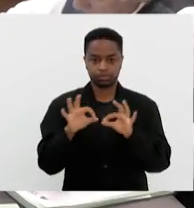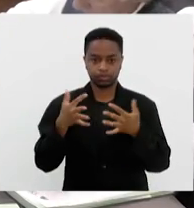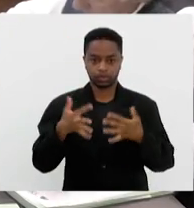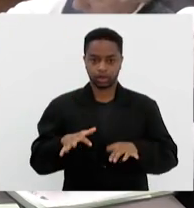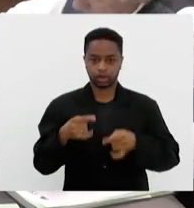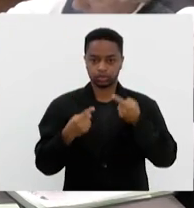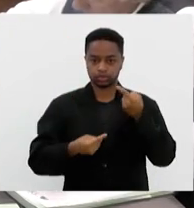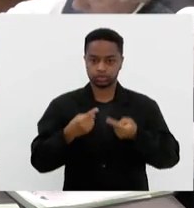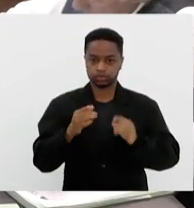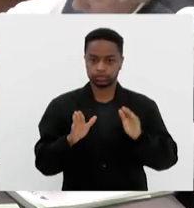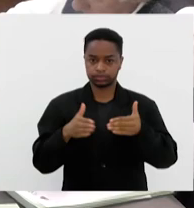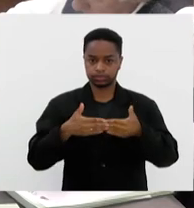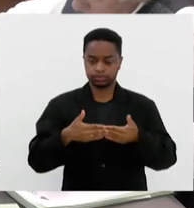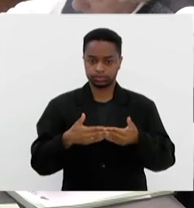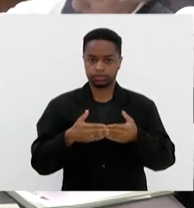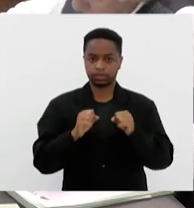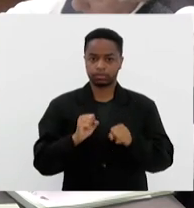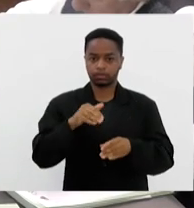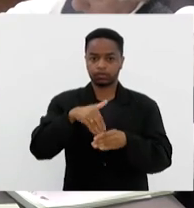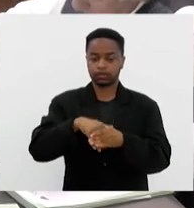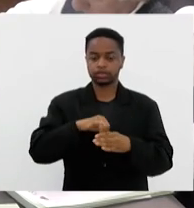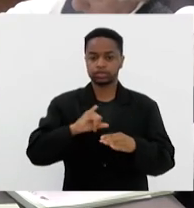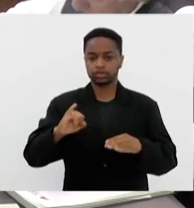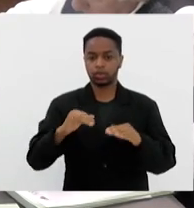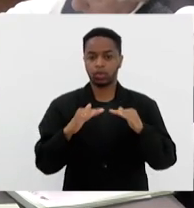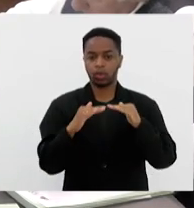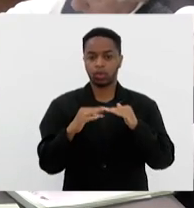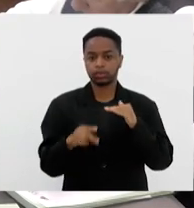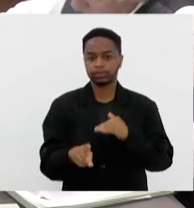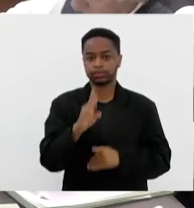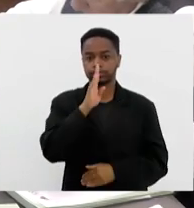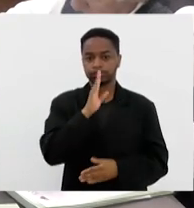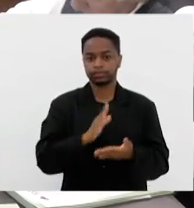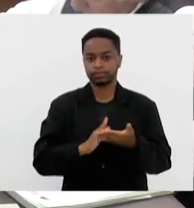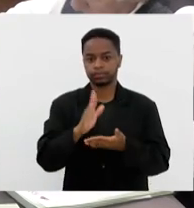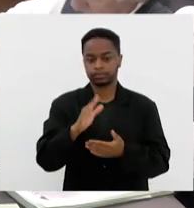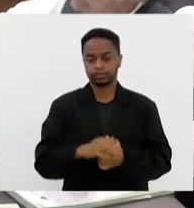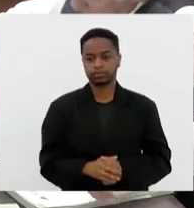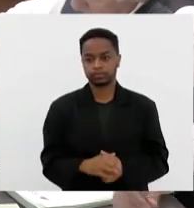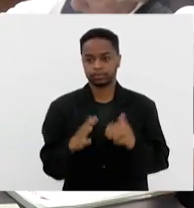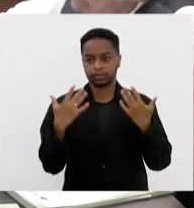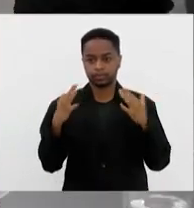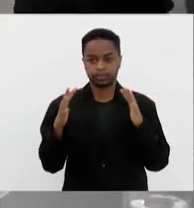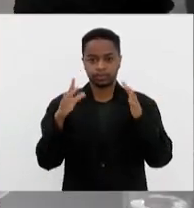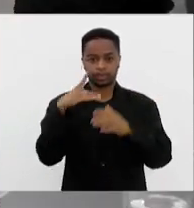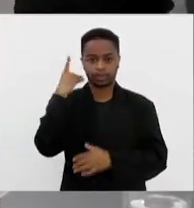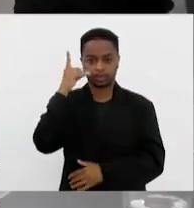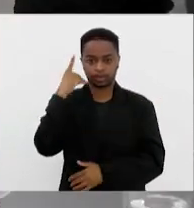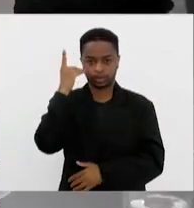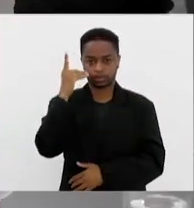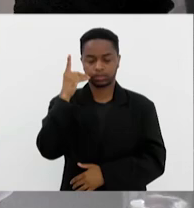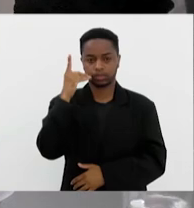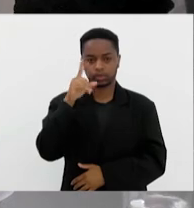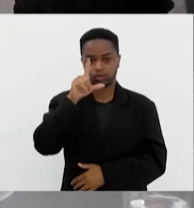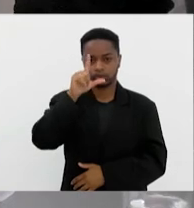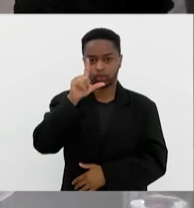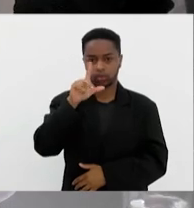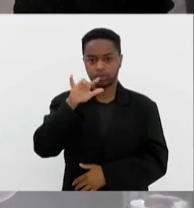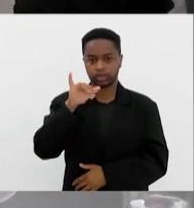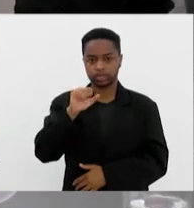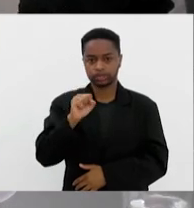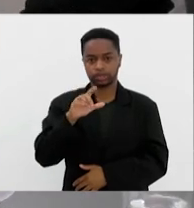quem queira discutir, encerrada a discussão, em votação, senhores que aprovam, permaneçam como estão, aprovado. Parabenizar aí ao deputado Luiz